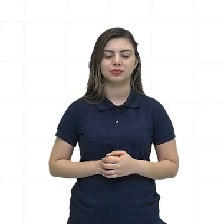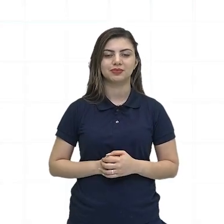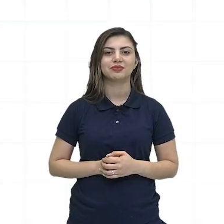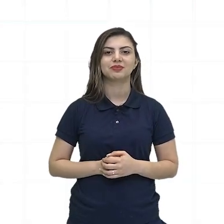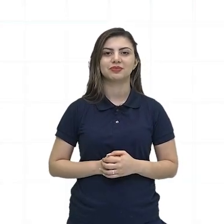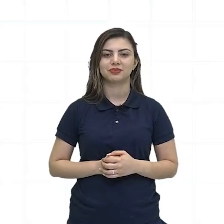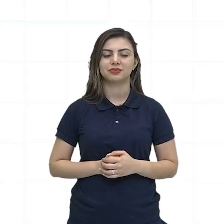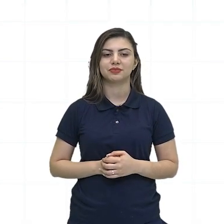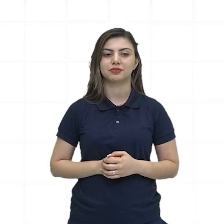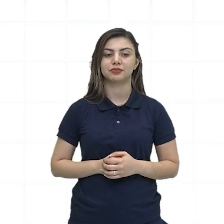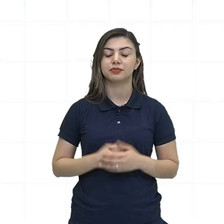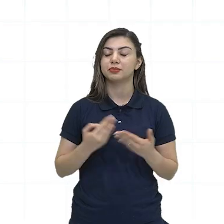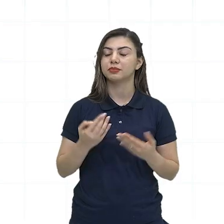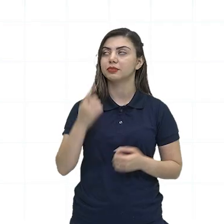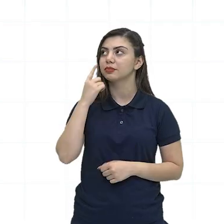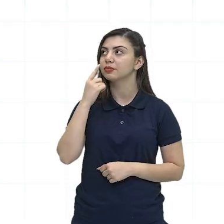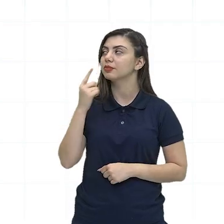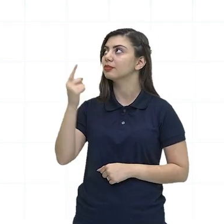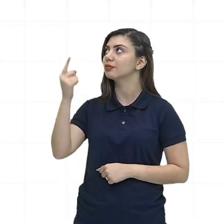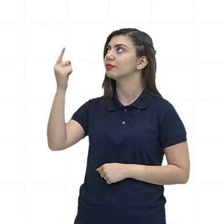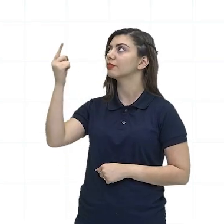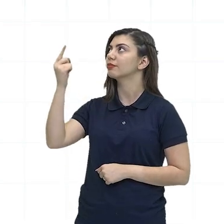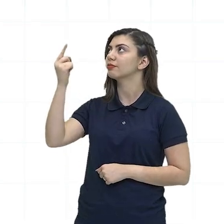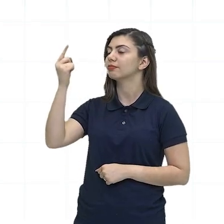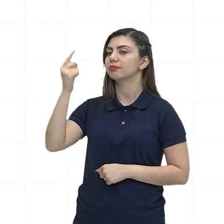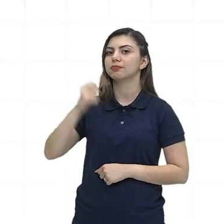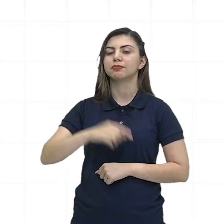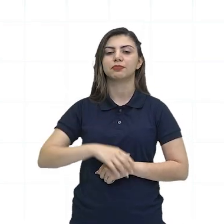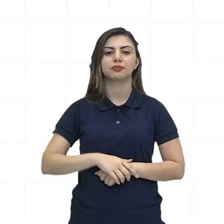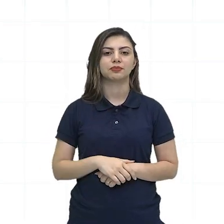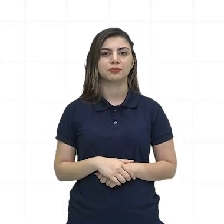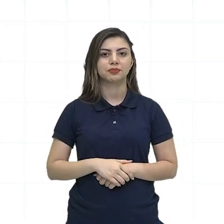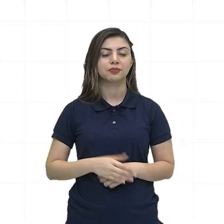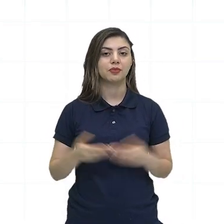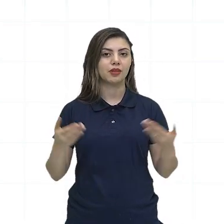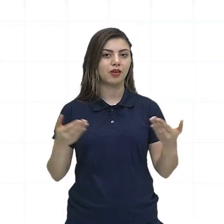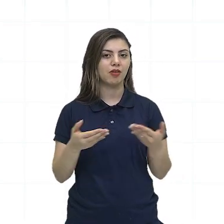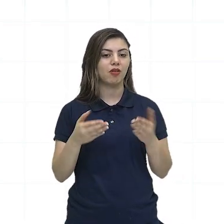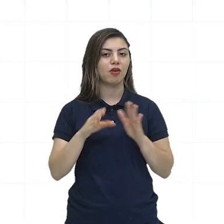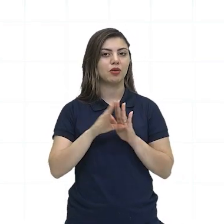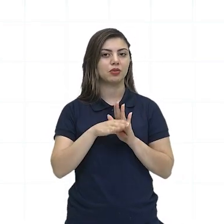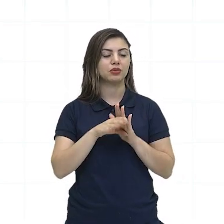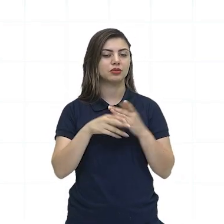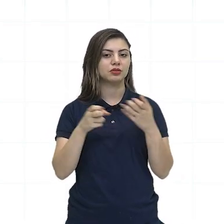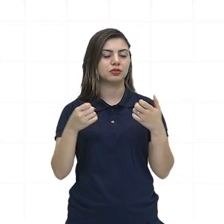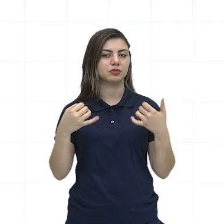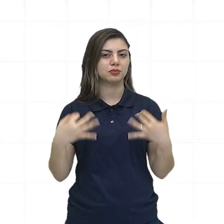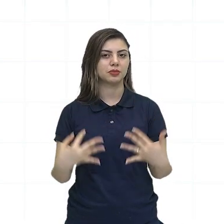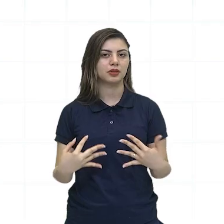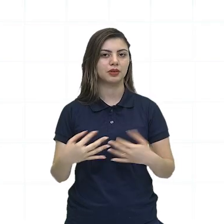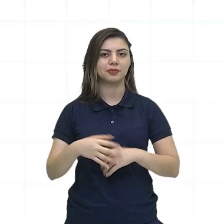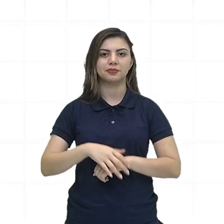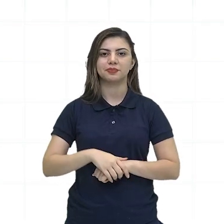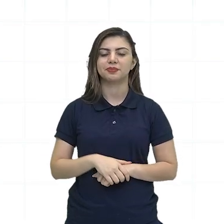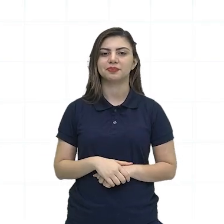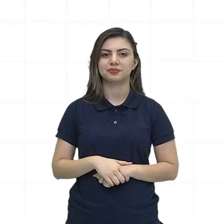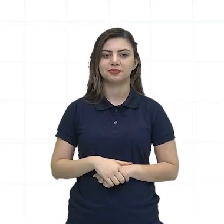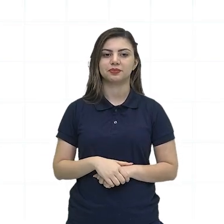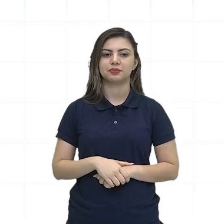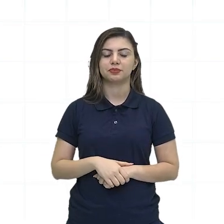Então, olha só, aí são os adverbs. Vamos ver o conceito, né? O que são e para que eles são